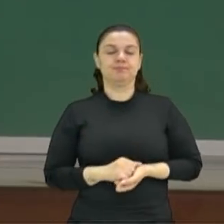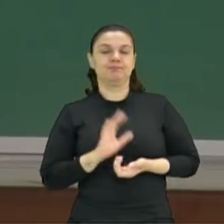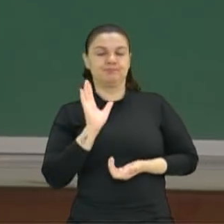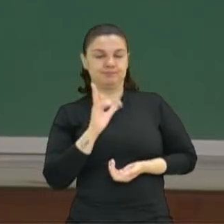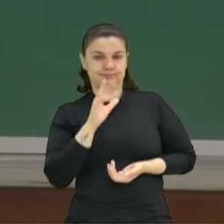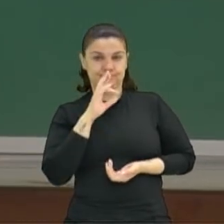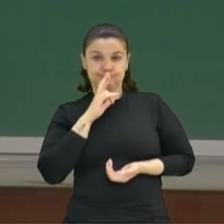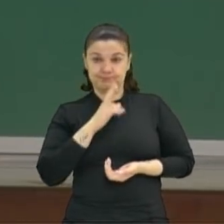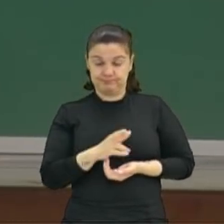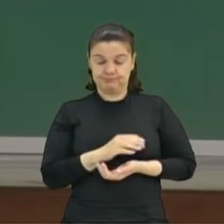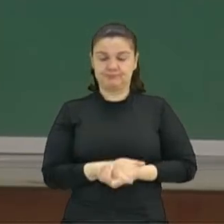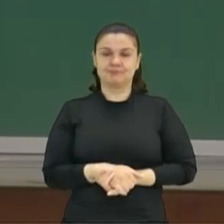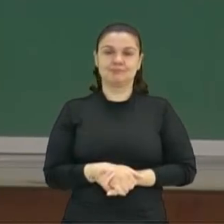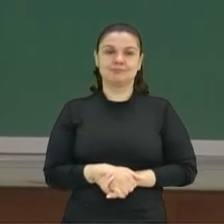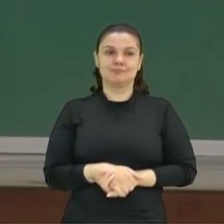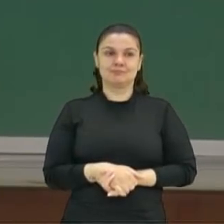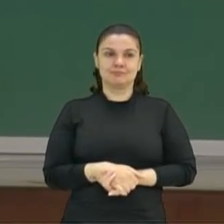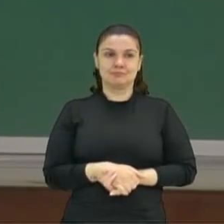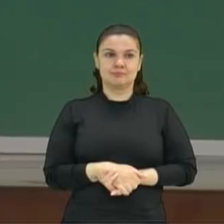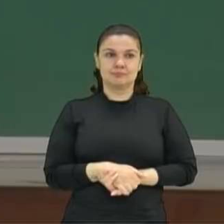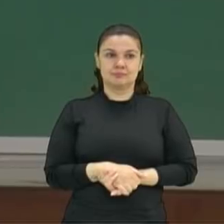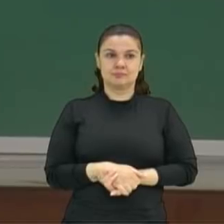resposta, certo?